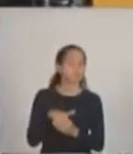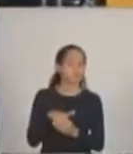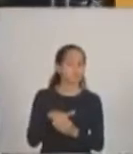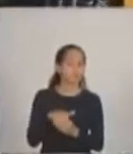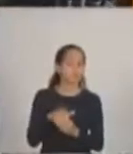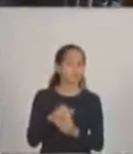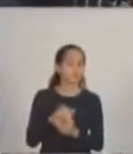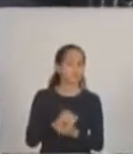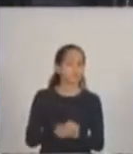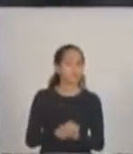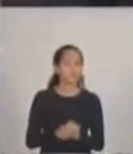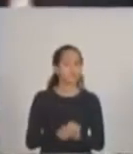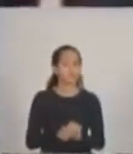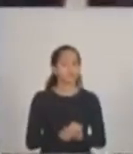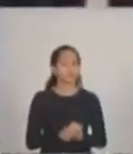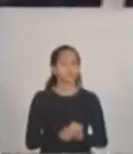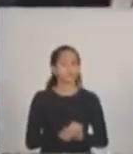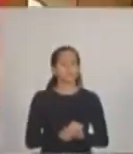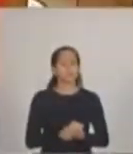Bruno Lamas.